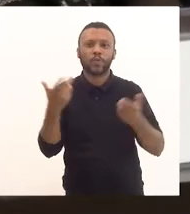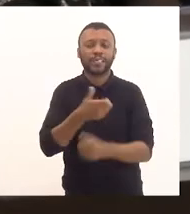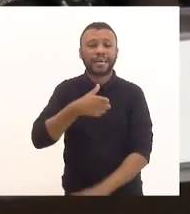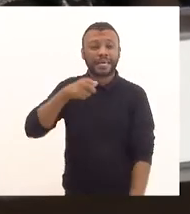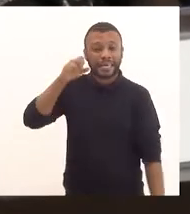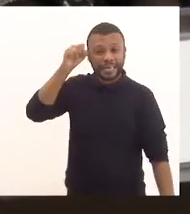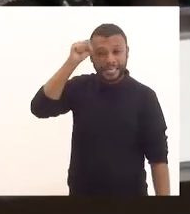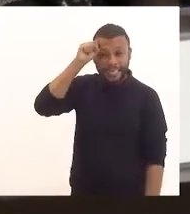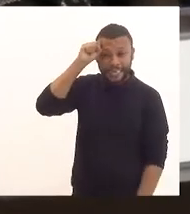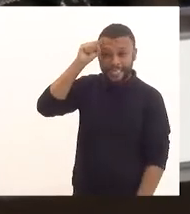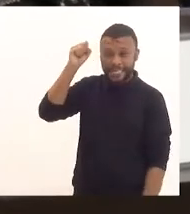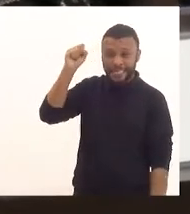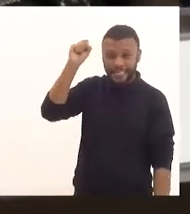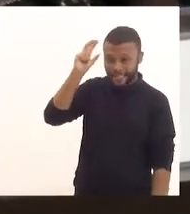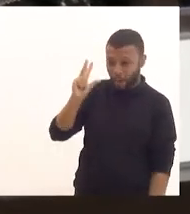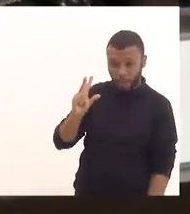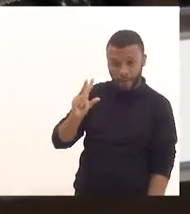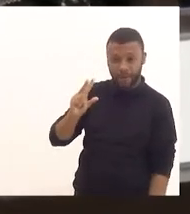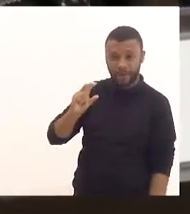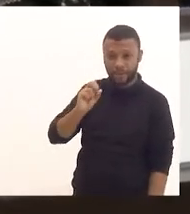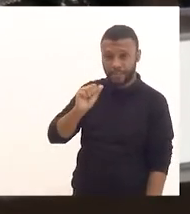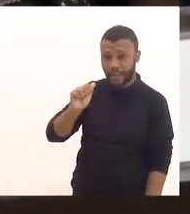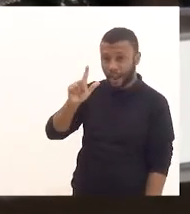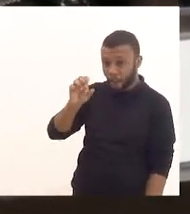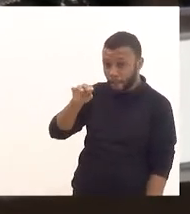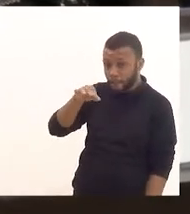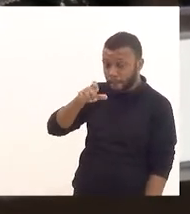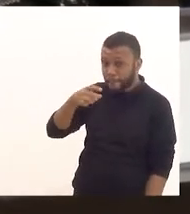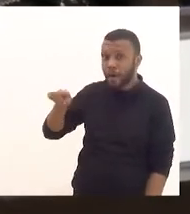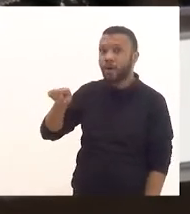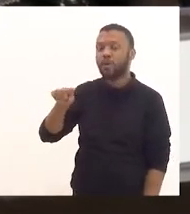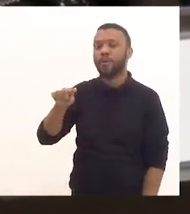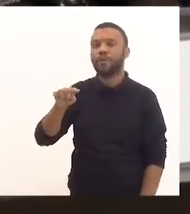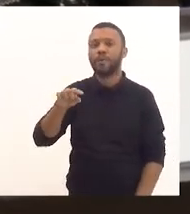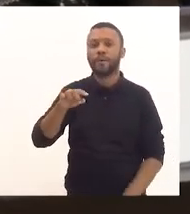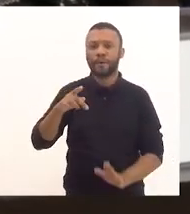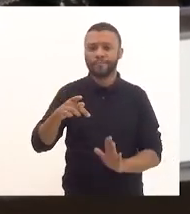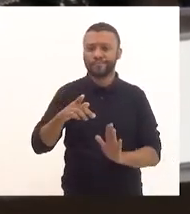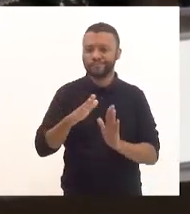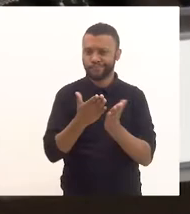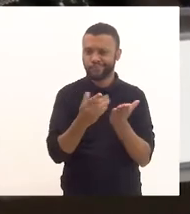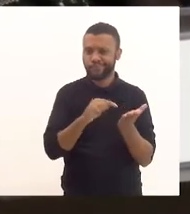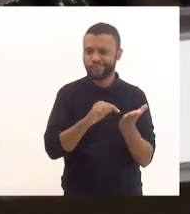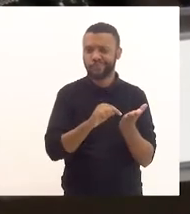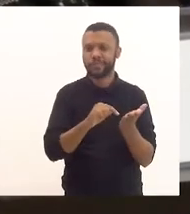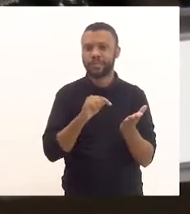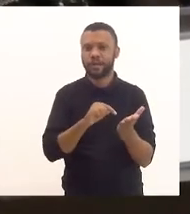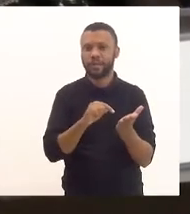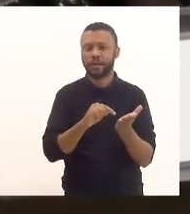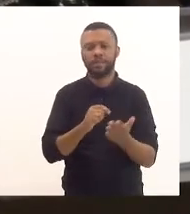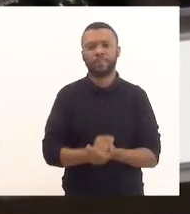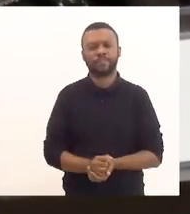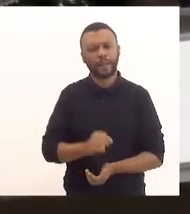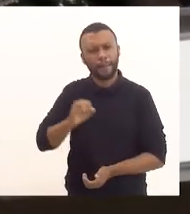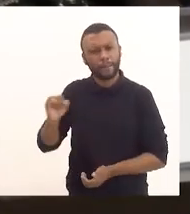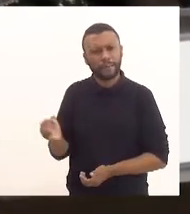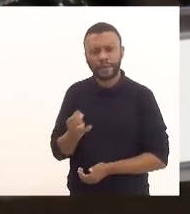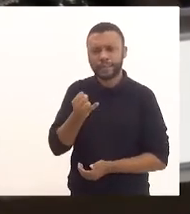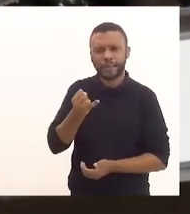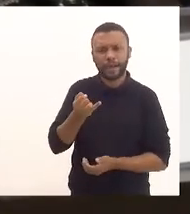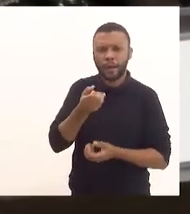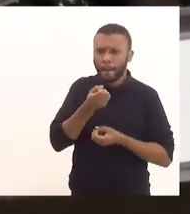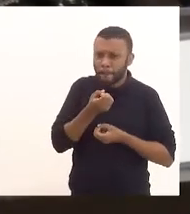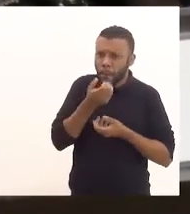em provérbios Capítulo 39 versos 8 e 9 e abre a tua boca a